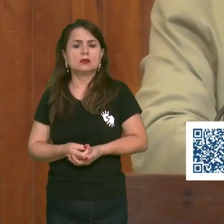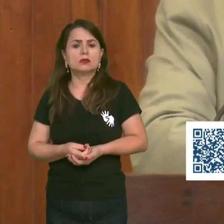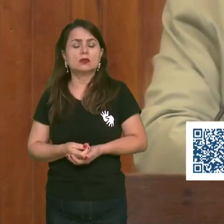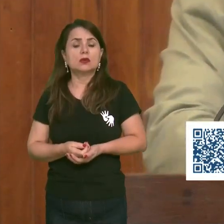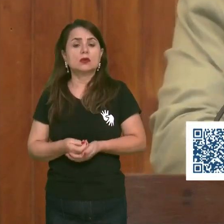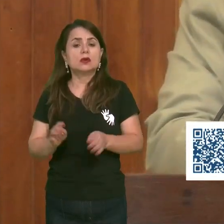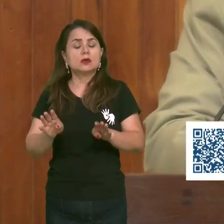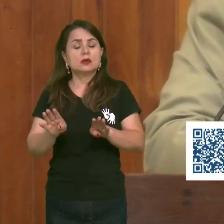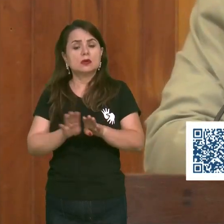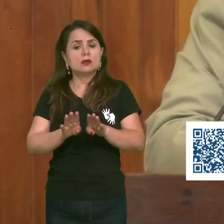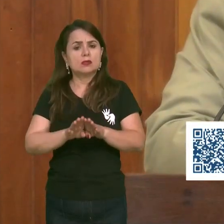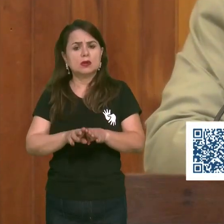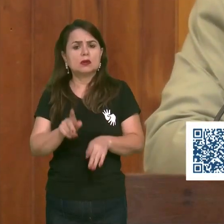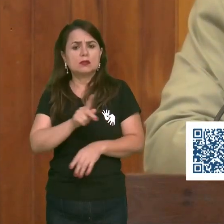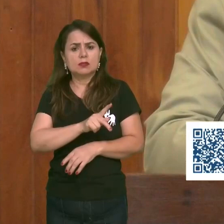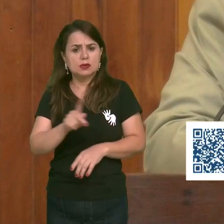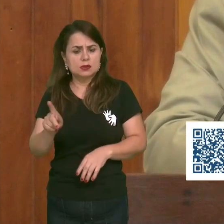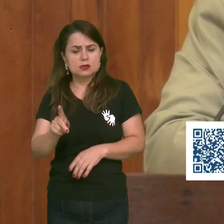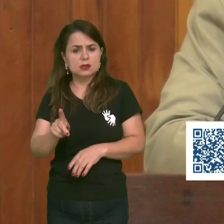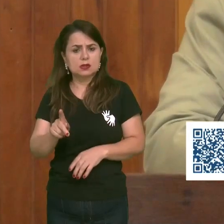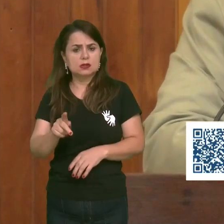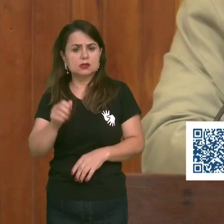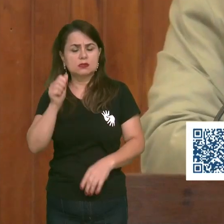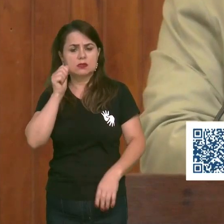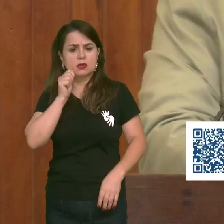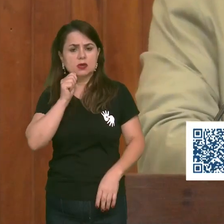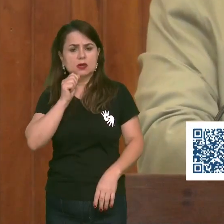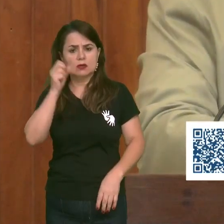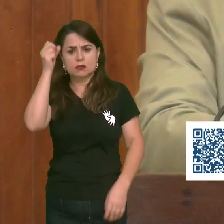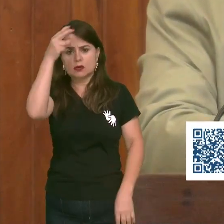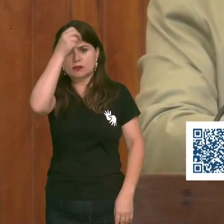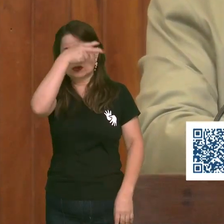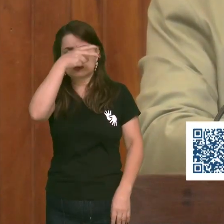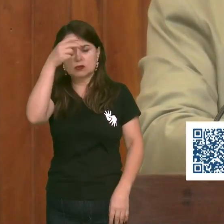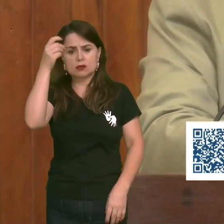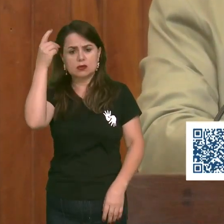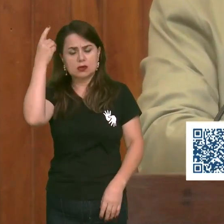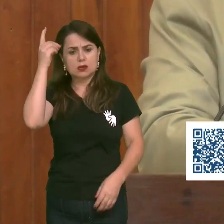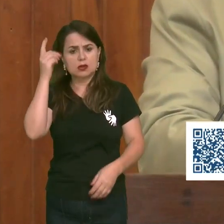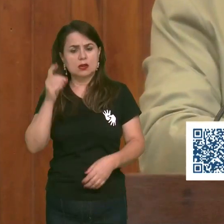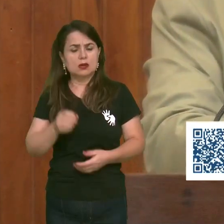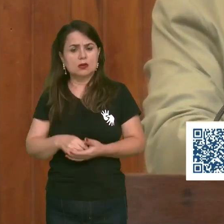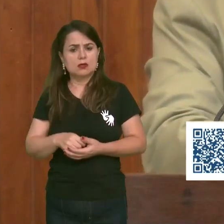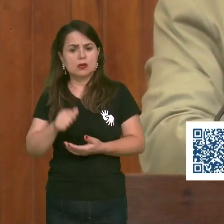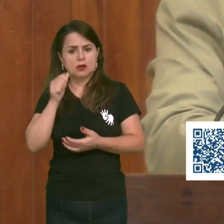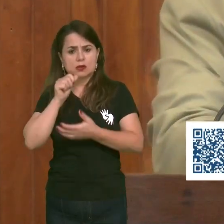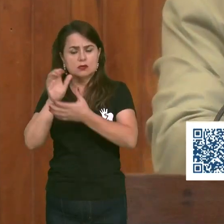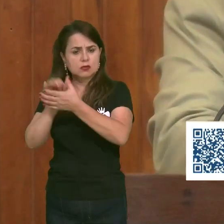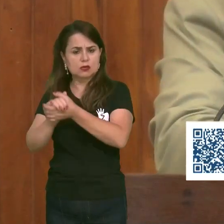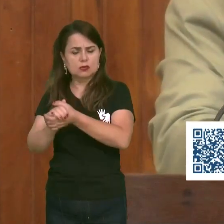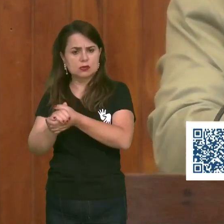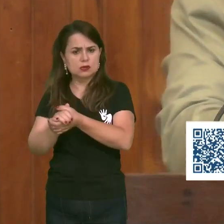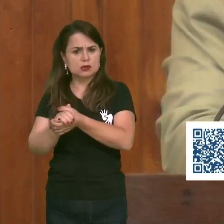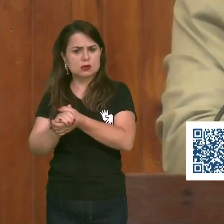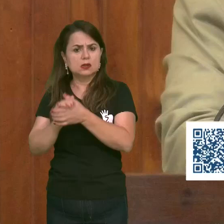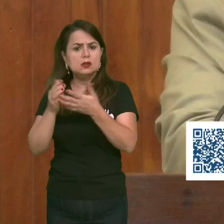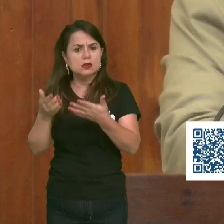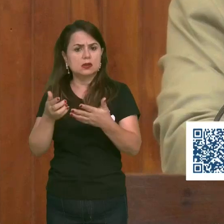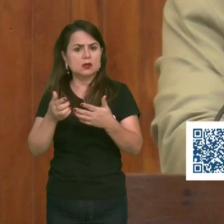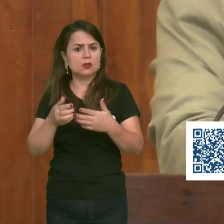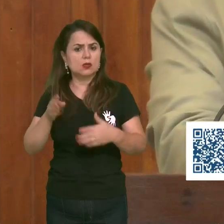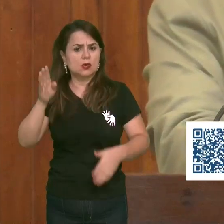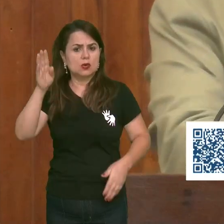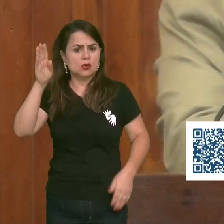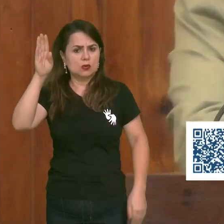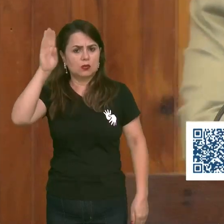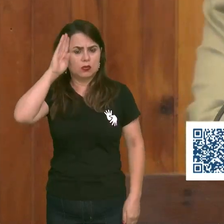a senhora a primeira dama Selma Regina então o tiro de guerra é parceiro de todas essas campanhas